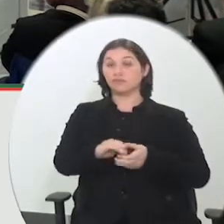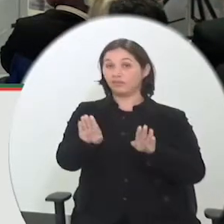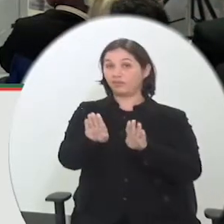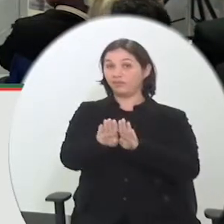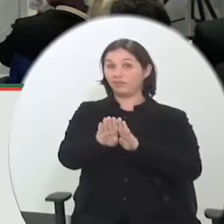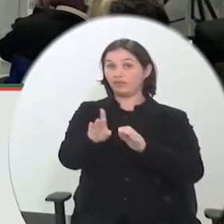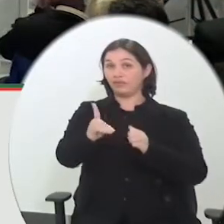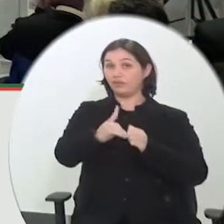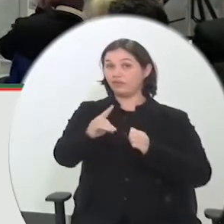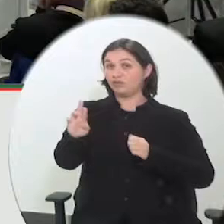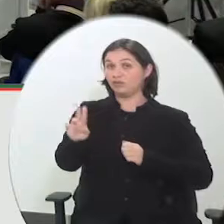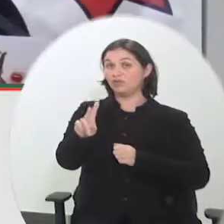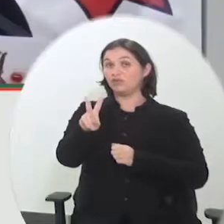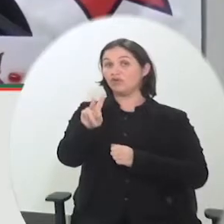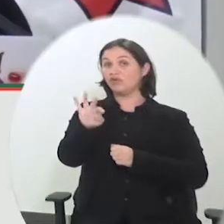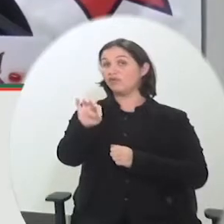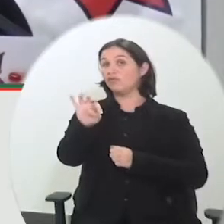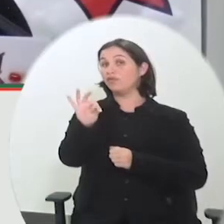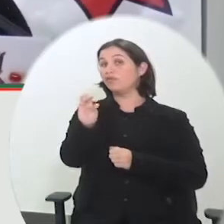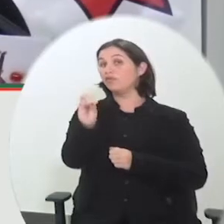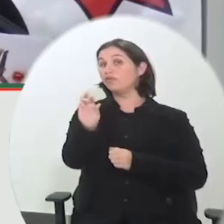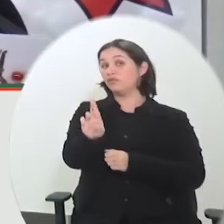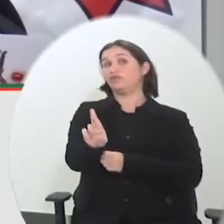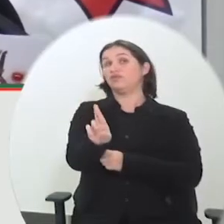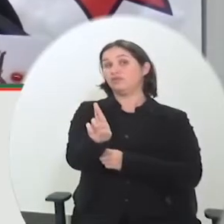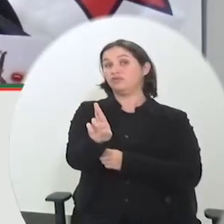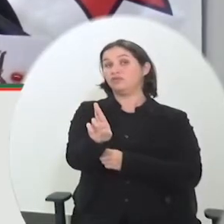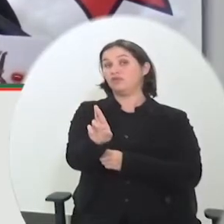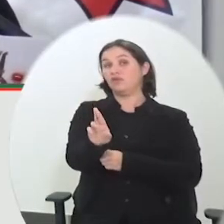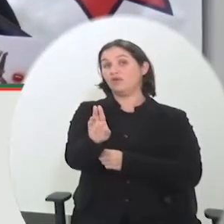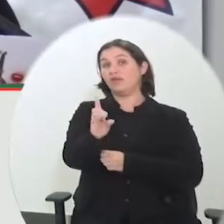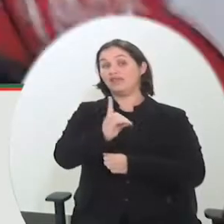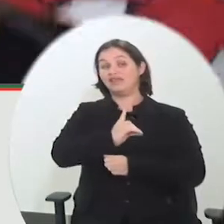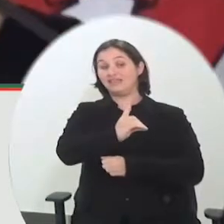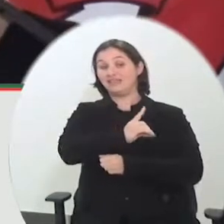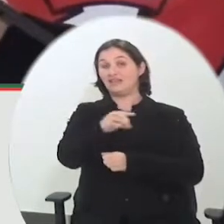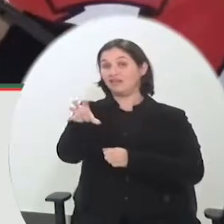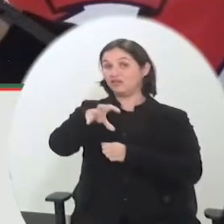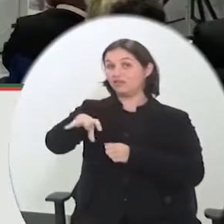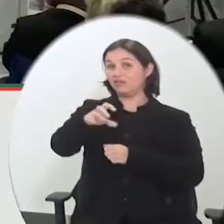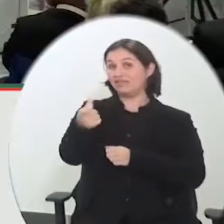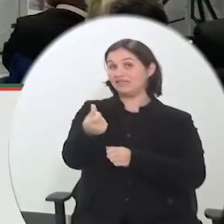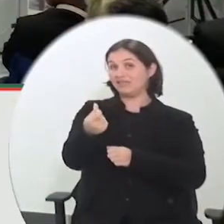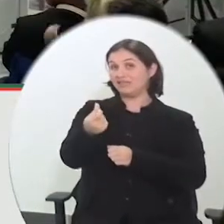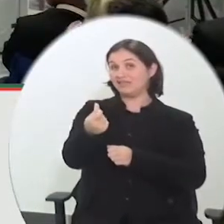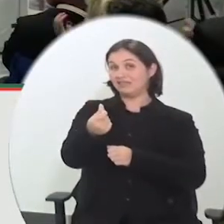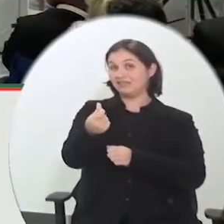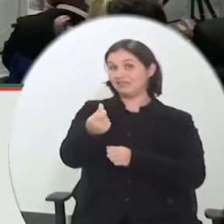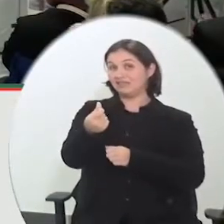Excelentíssimo Dr. Vitor Bianco Júnior, delegado regional da 6ª Região Policial Civil.